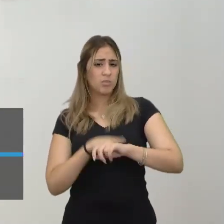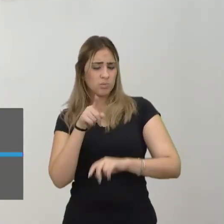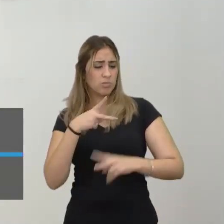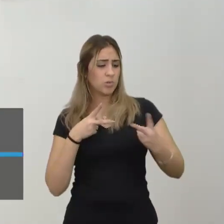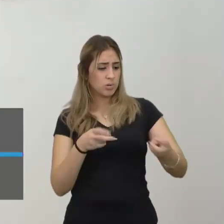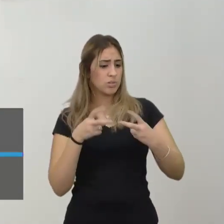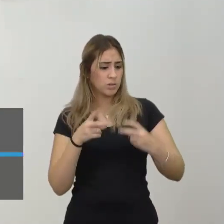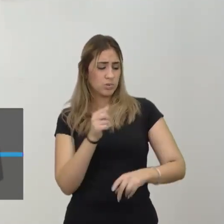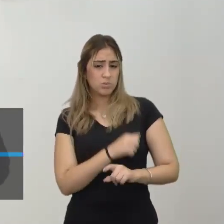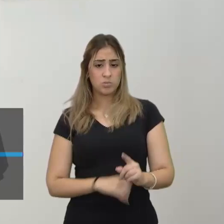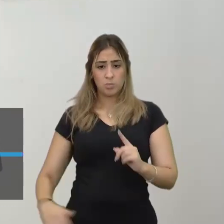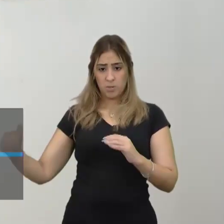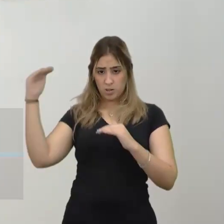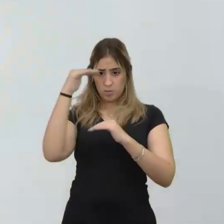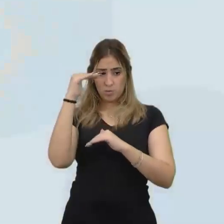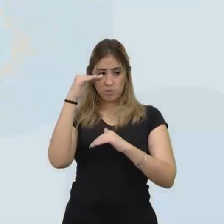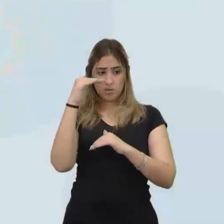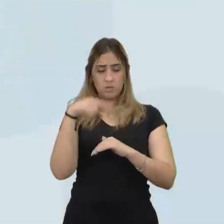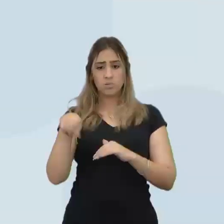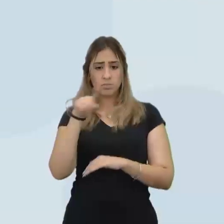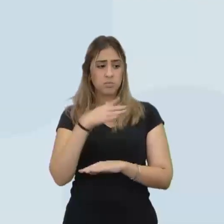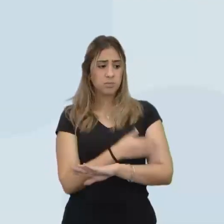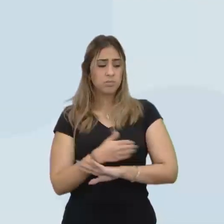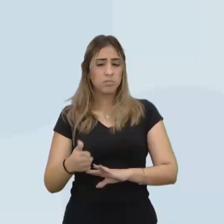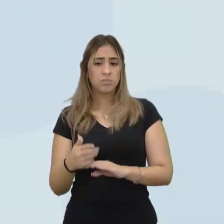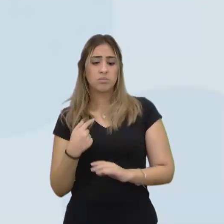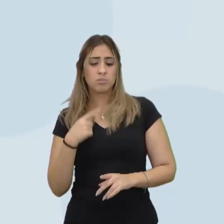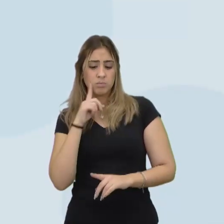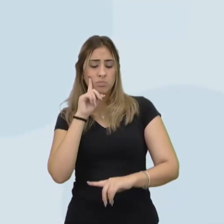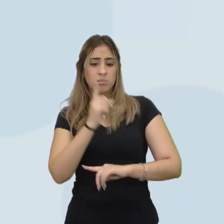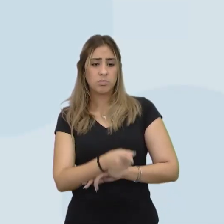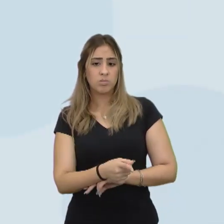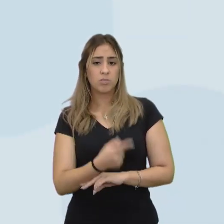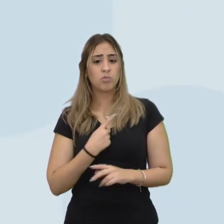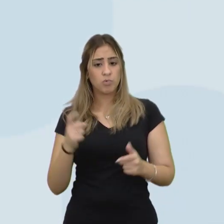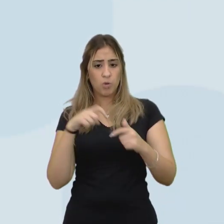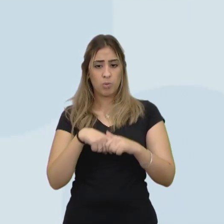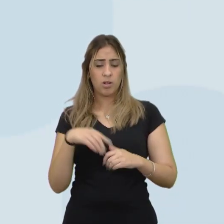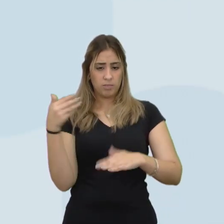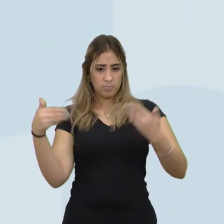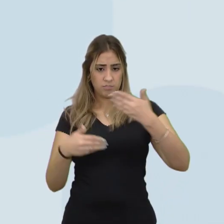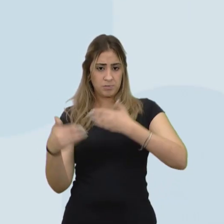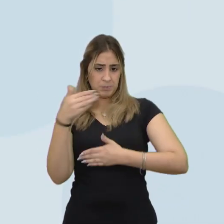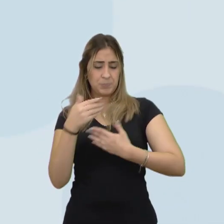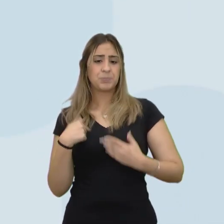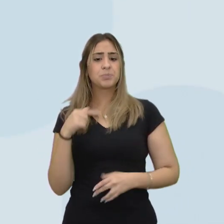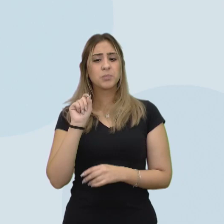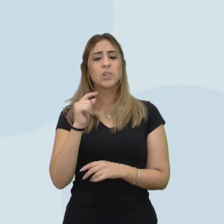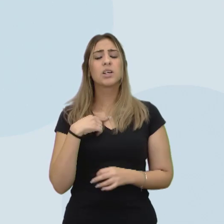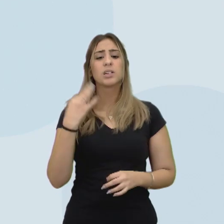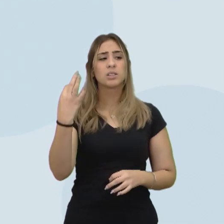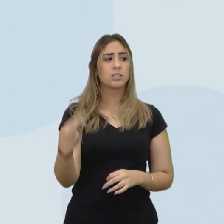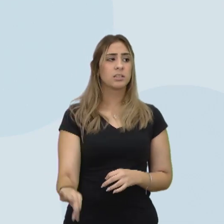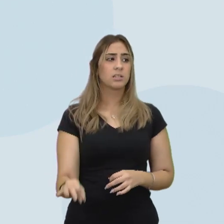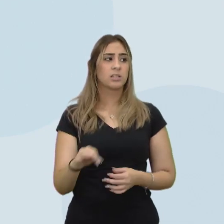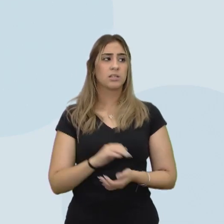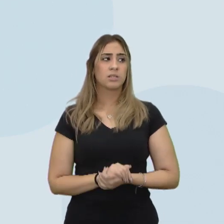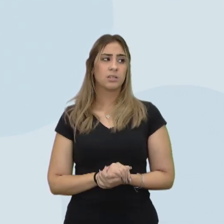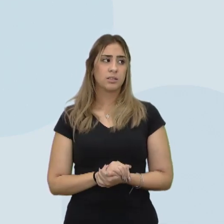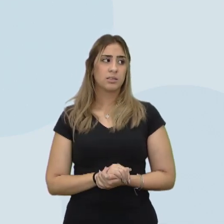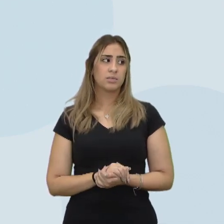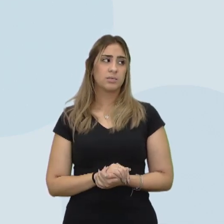considerados superiores, eles começam a fazer as diretrizes, vamos voltar para o LED, do que seria certo do ponto de